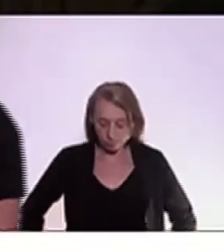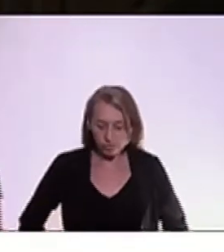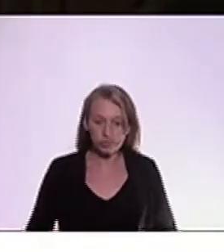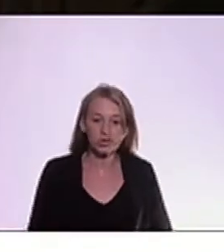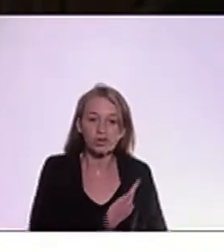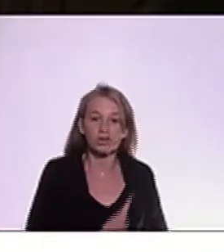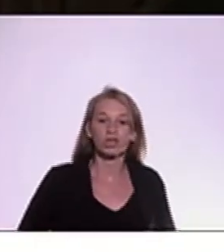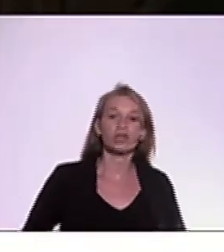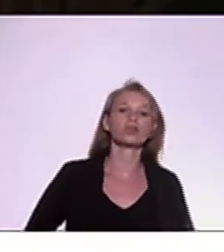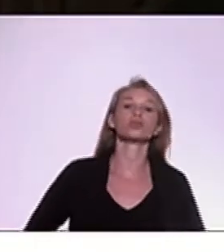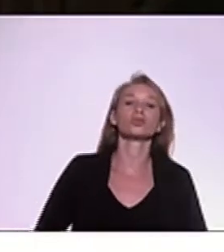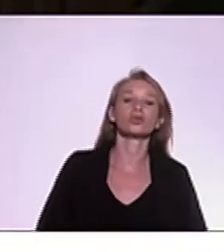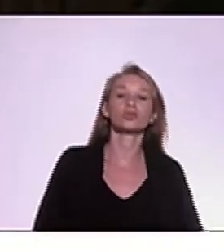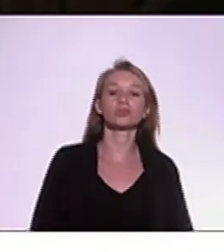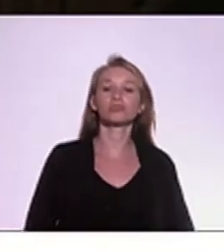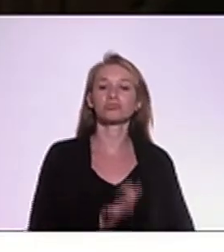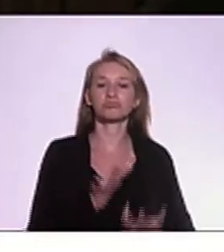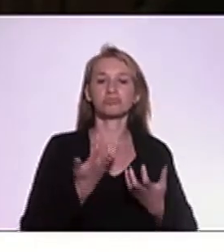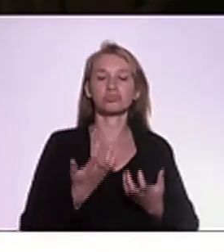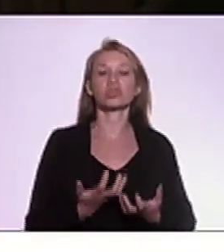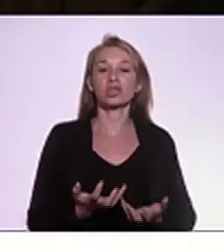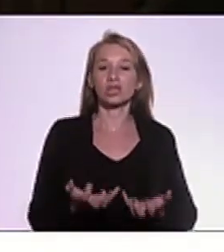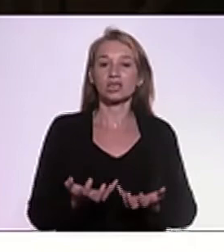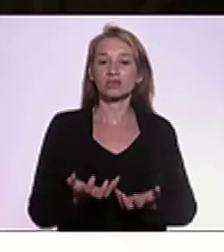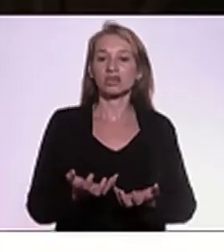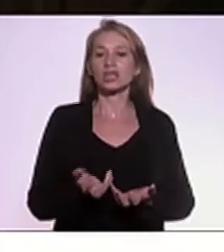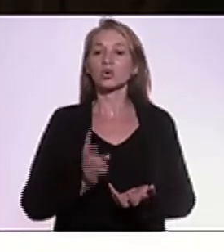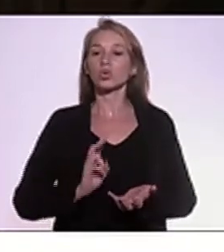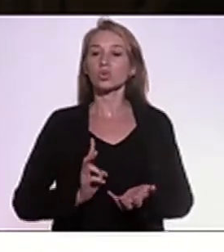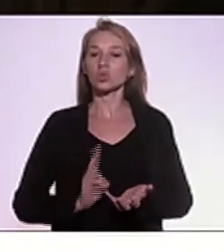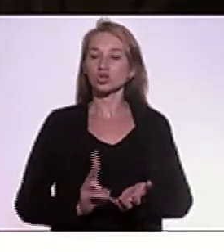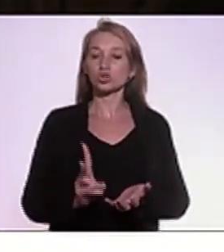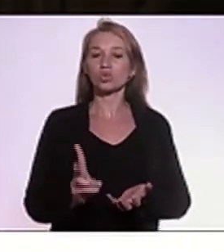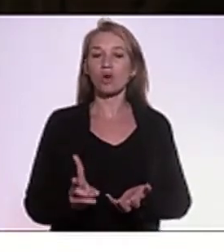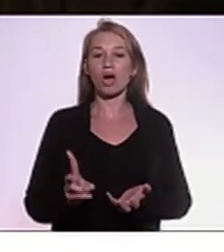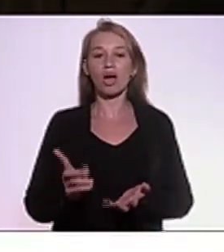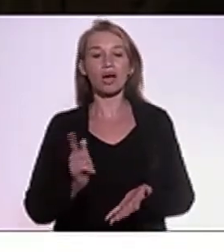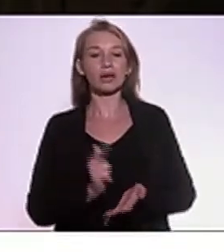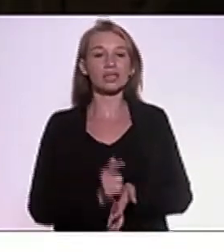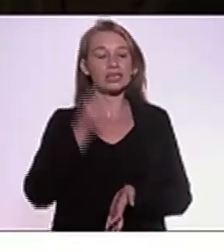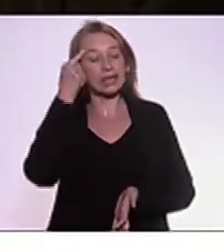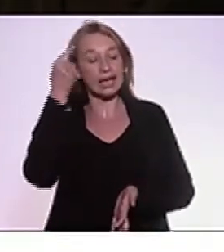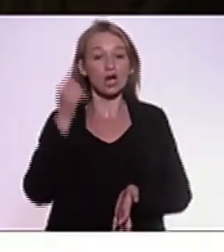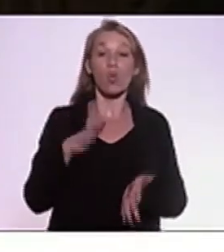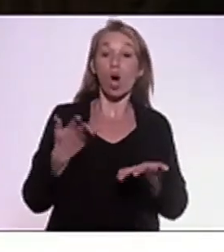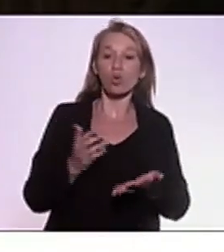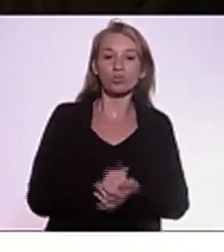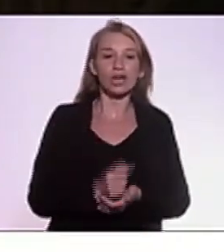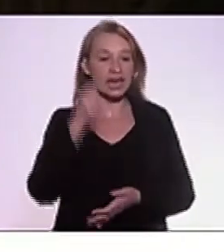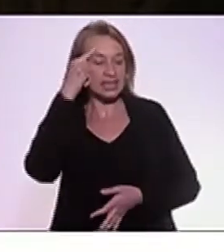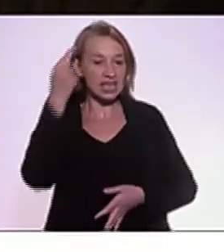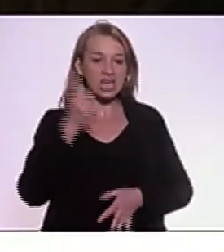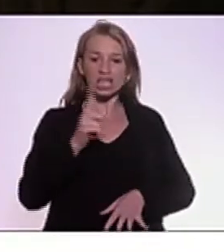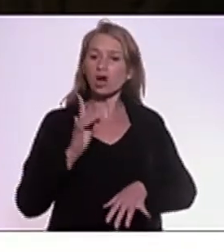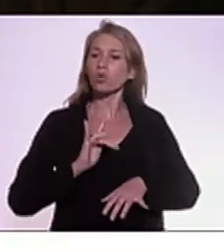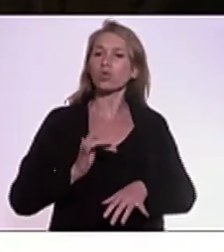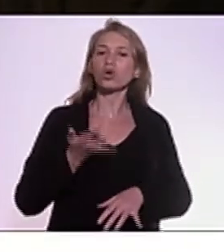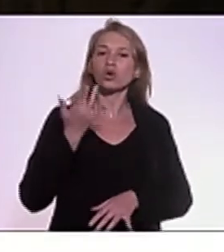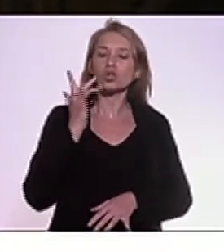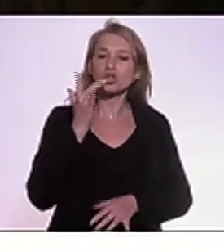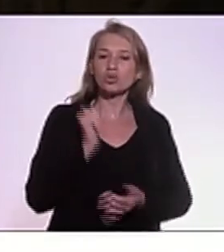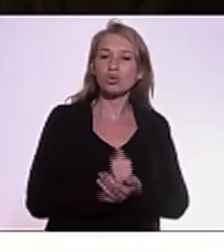não apenas continuar esta lógica, ou seja, que lógica? A lógica pela qual não é o Tesouro quem